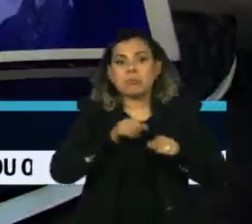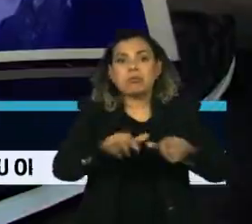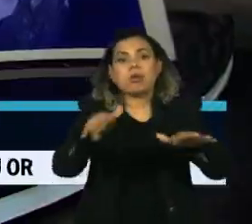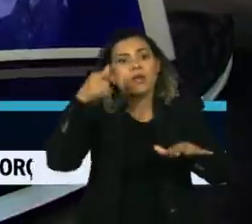disseminar